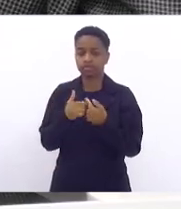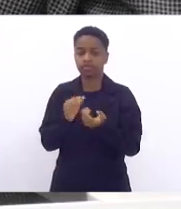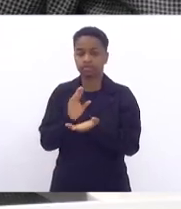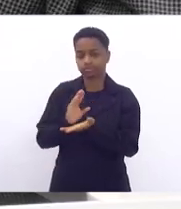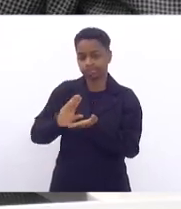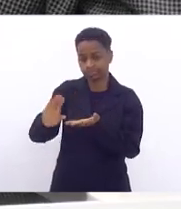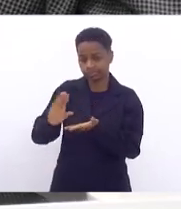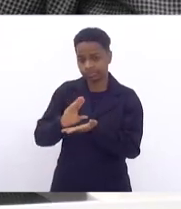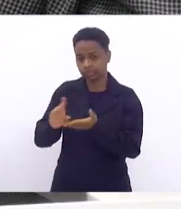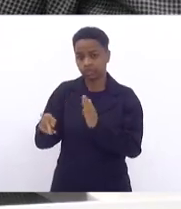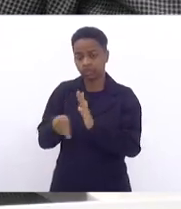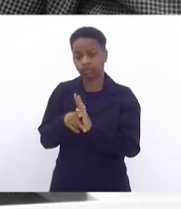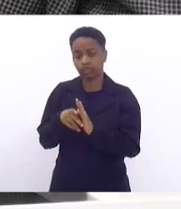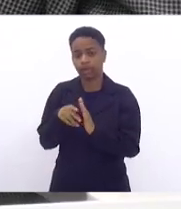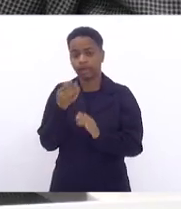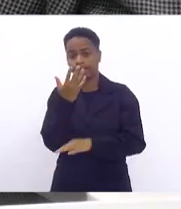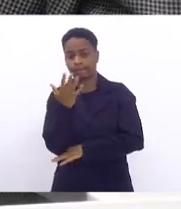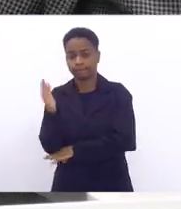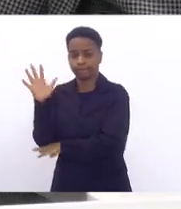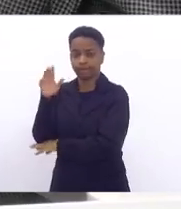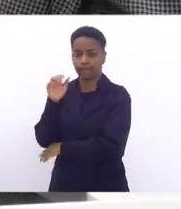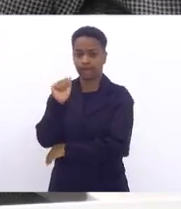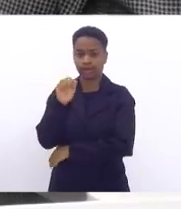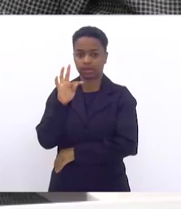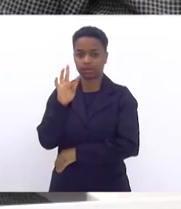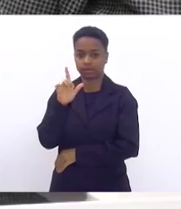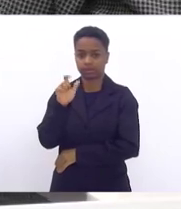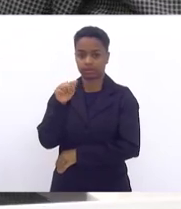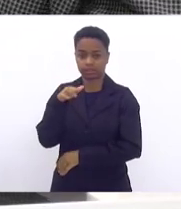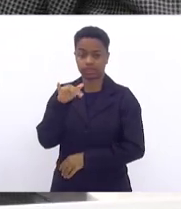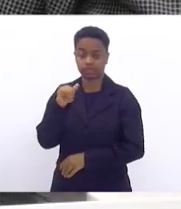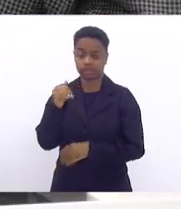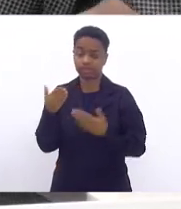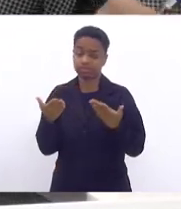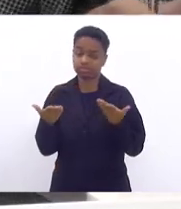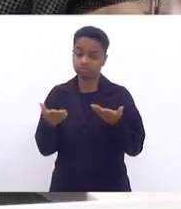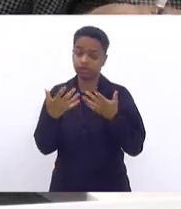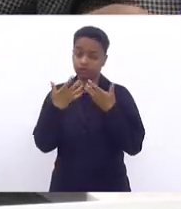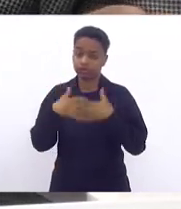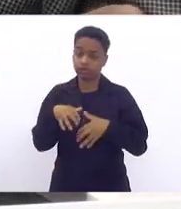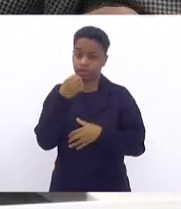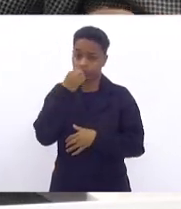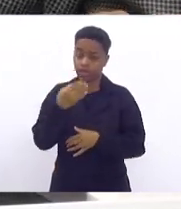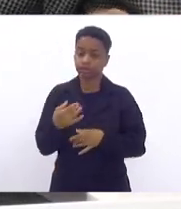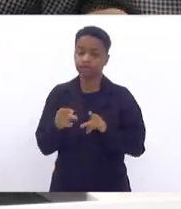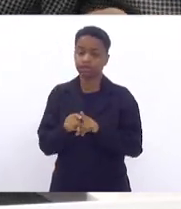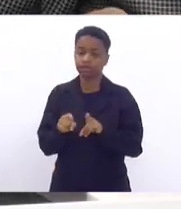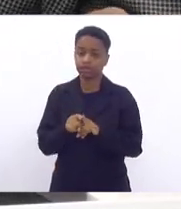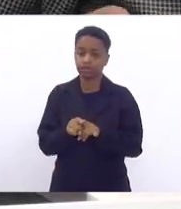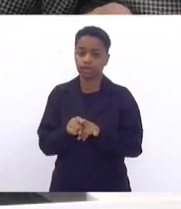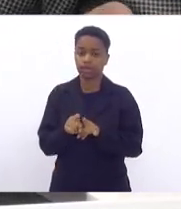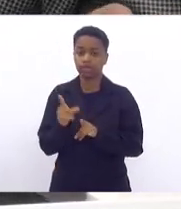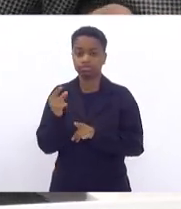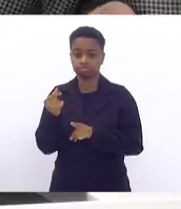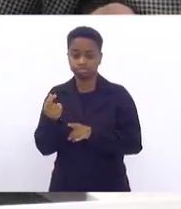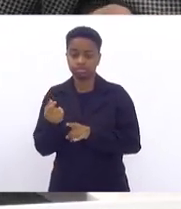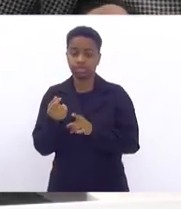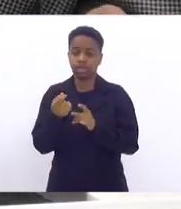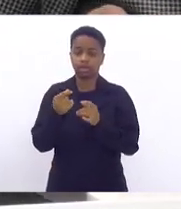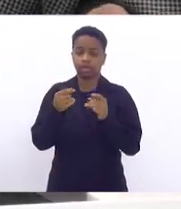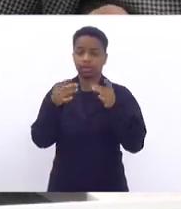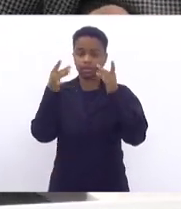Atlântica, que a gente criou por lei e era para isso, e funcionou muito bem. E as contas prestadas, auditadas,